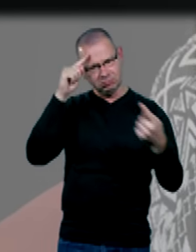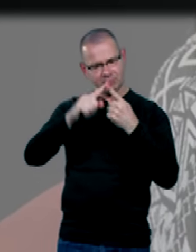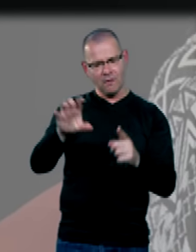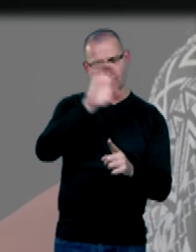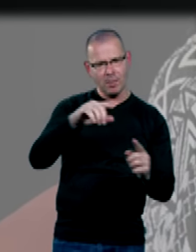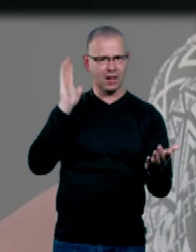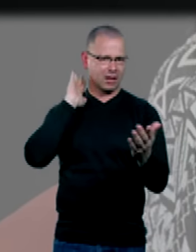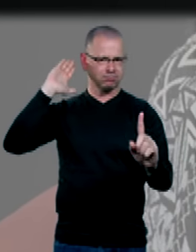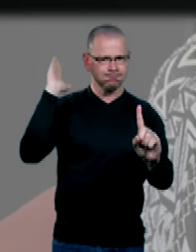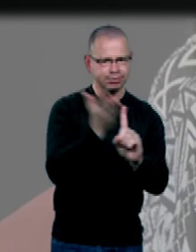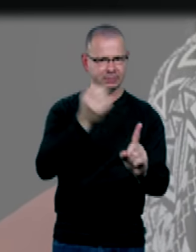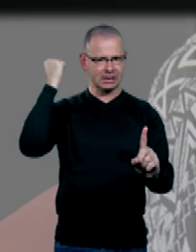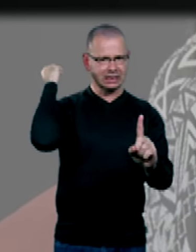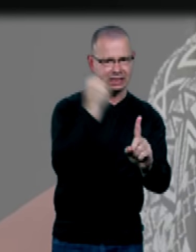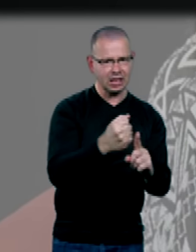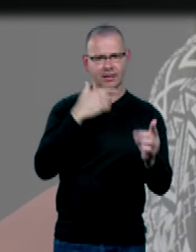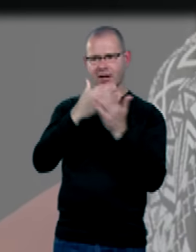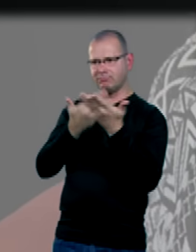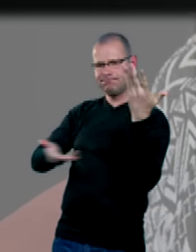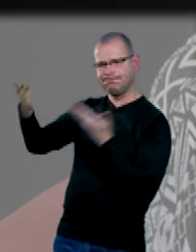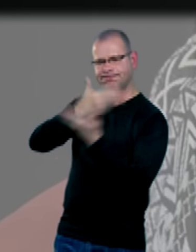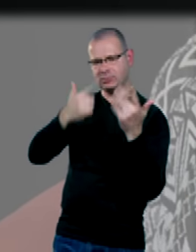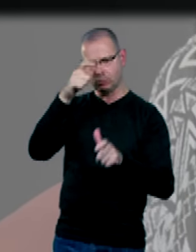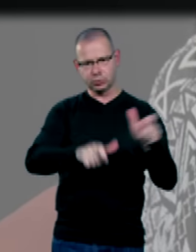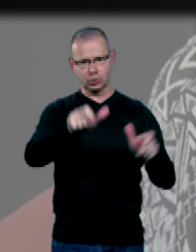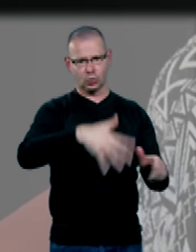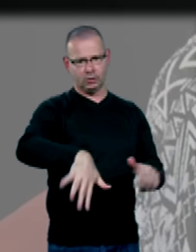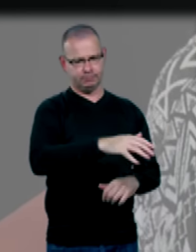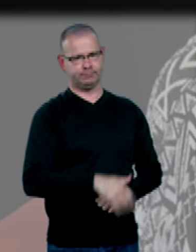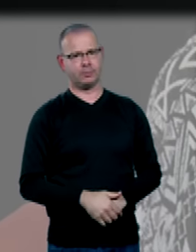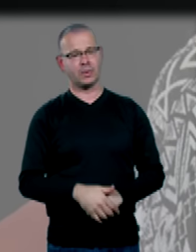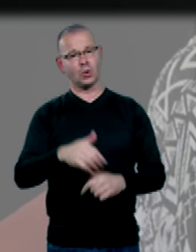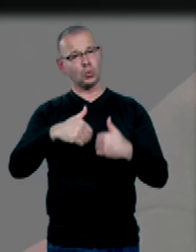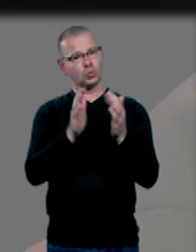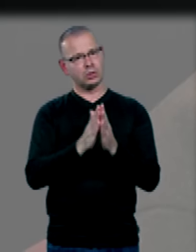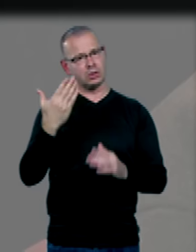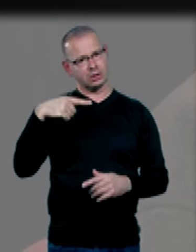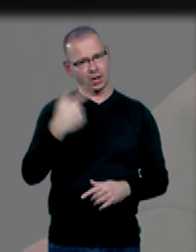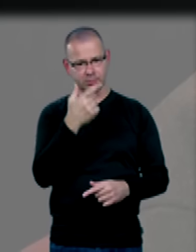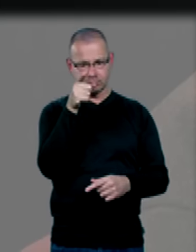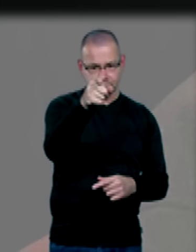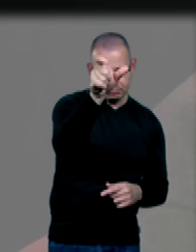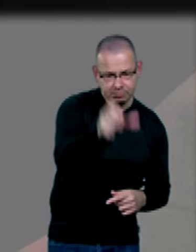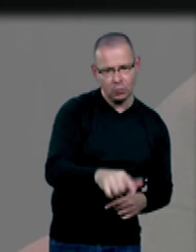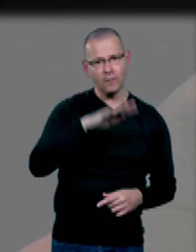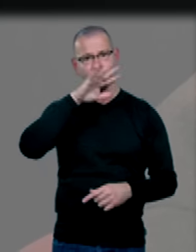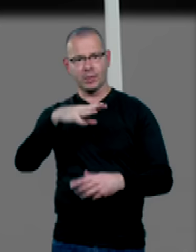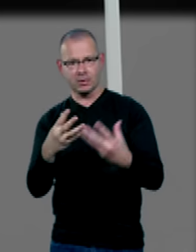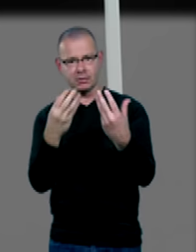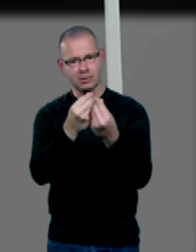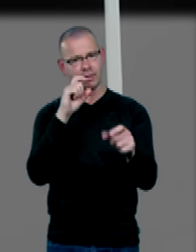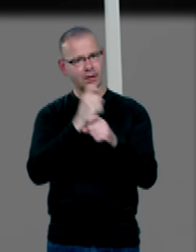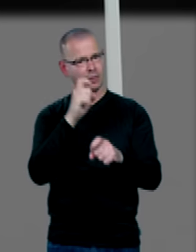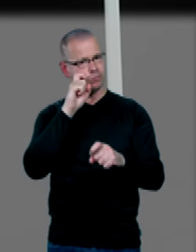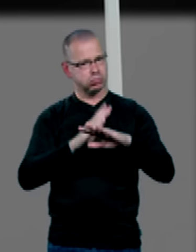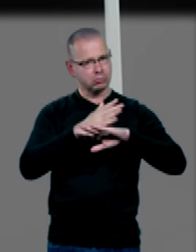si e para a sua família, a uma habitação de dimensão adequada, em condições de higiene e conforto. Todos têm direito à segurança social. Todos